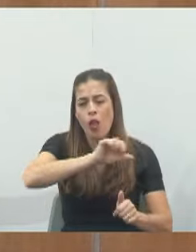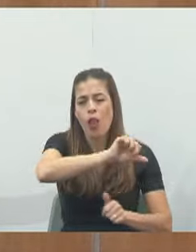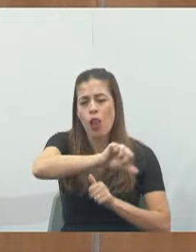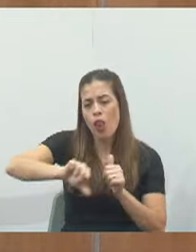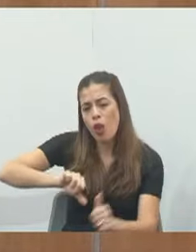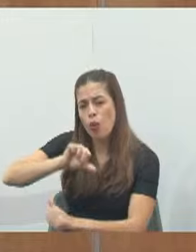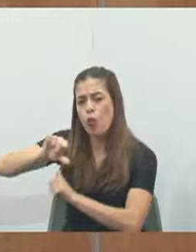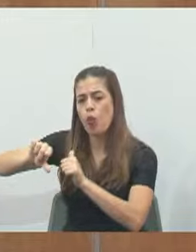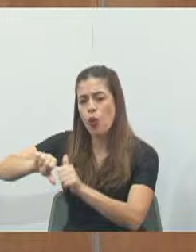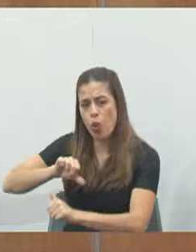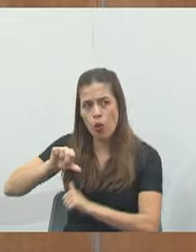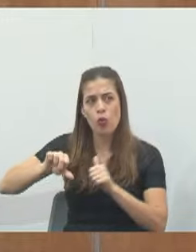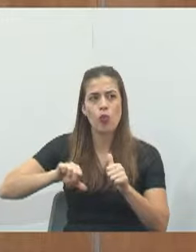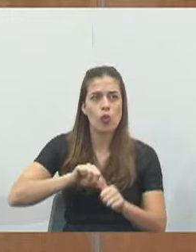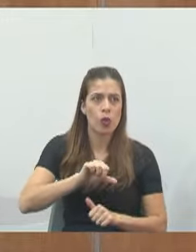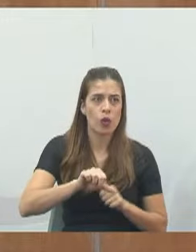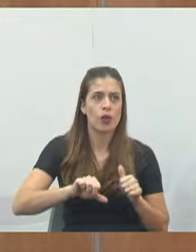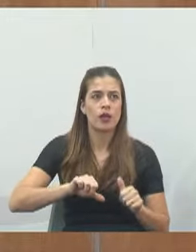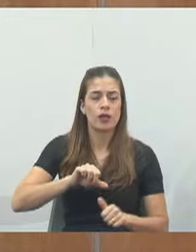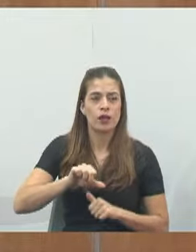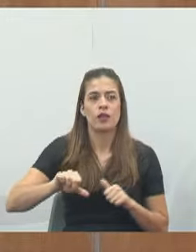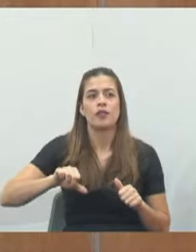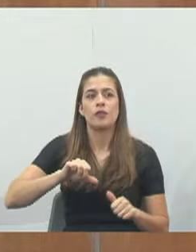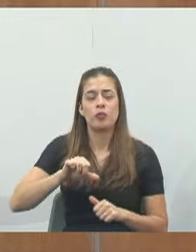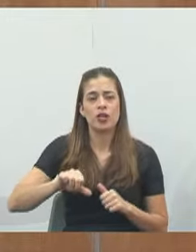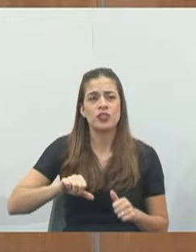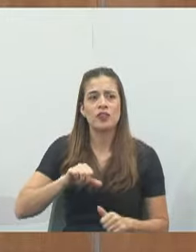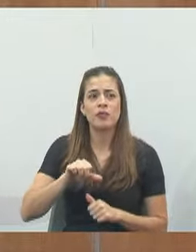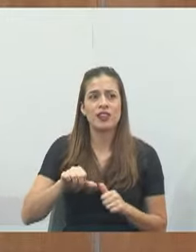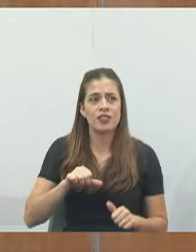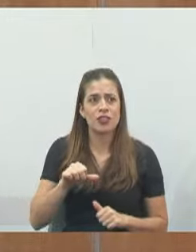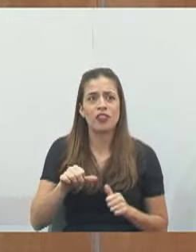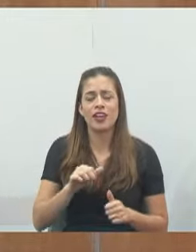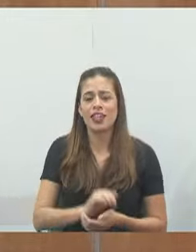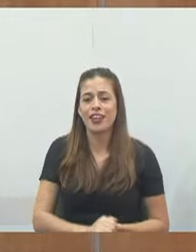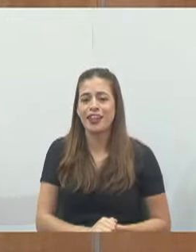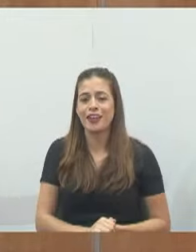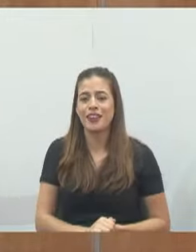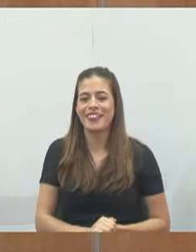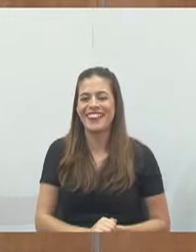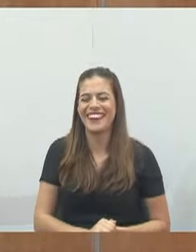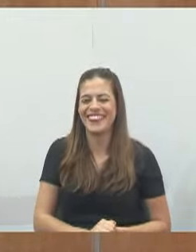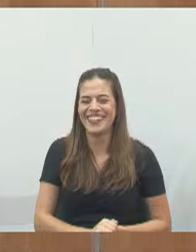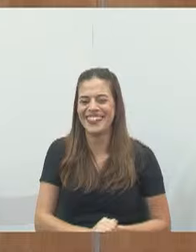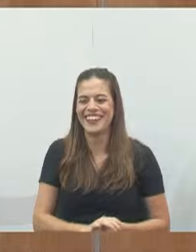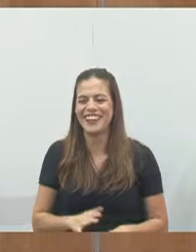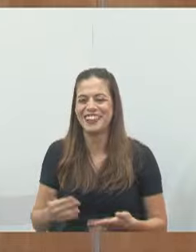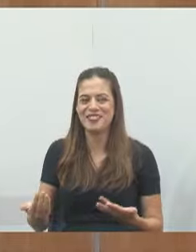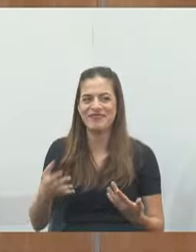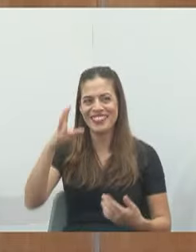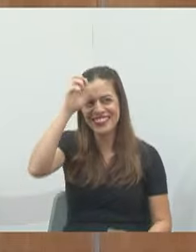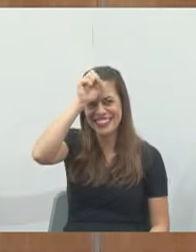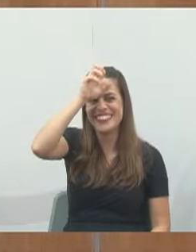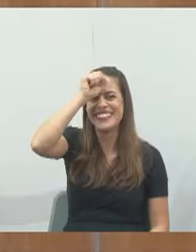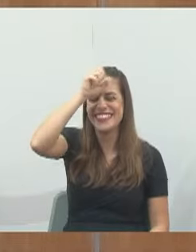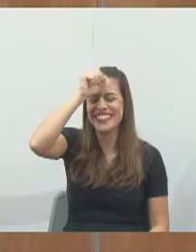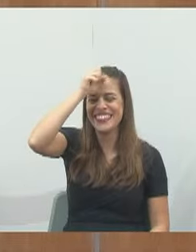modificação. E nessa eu vou colocar a questão vinculada à